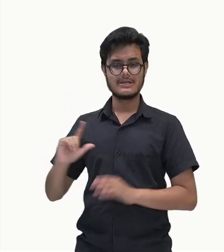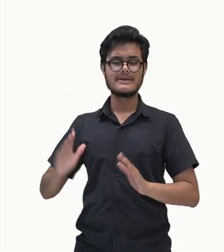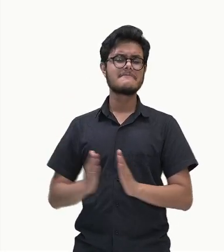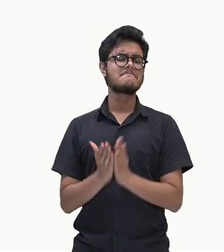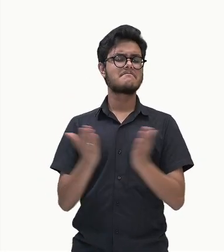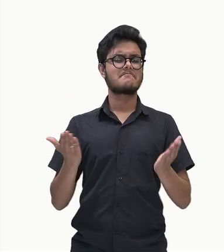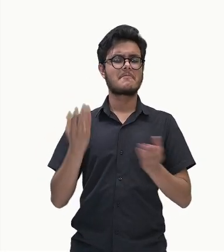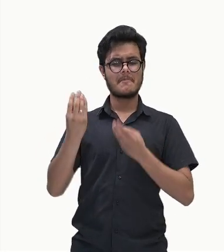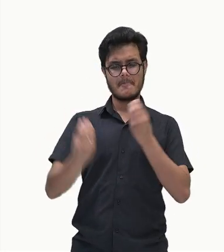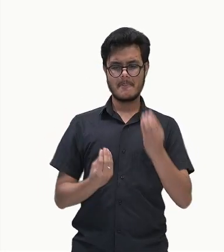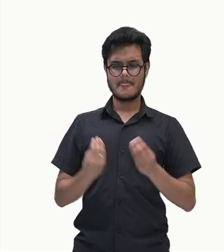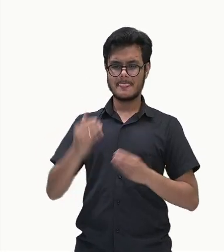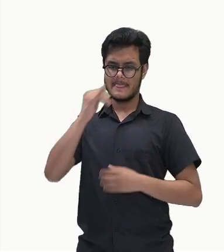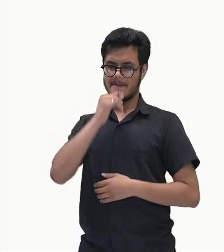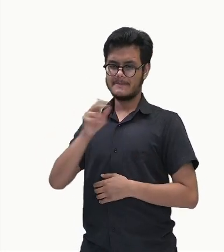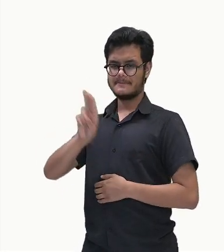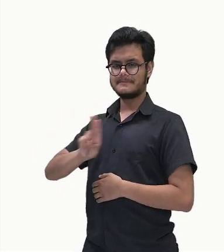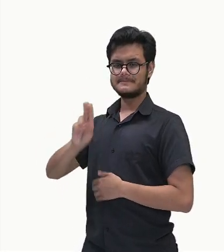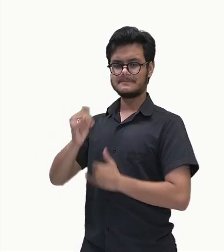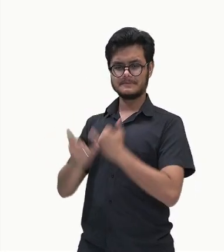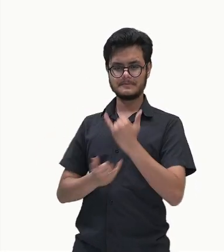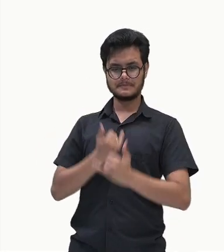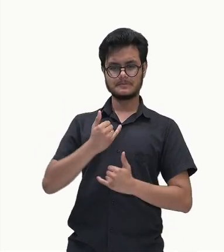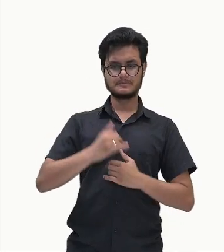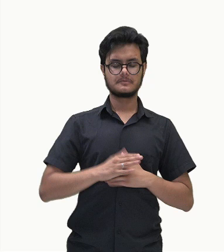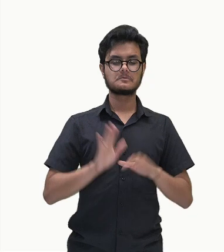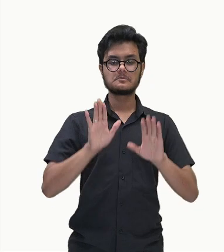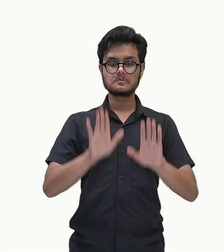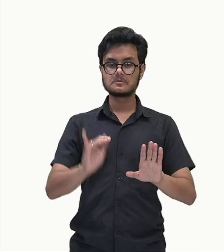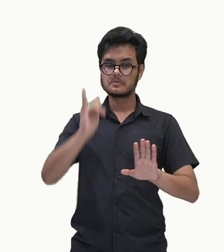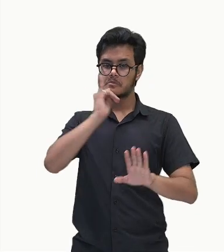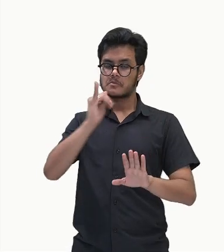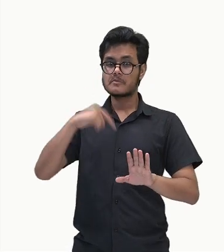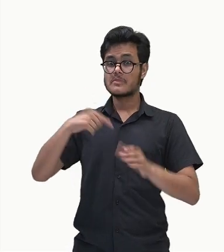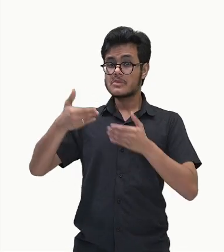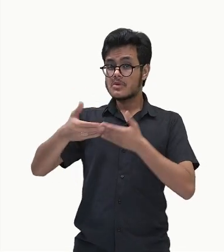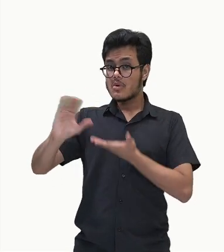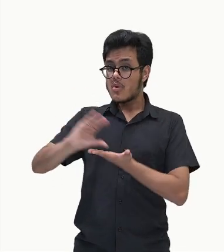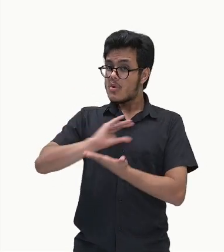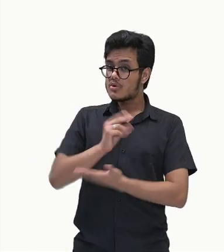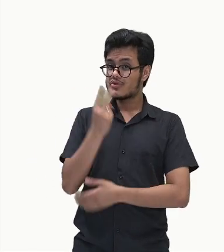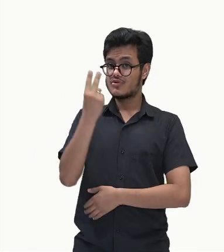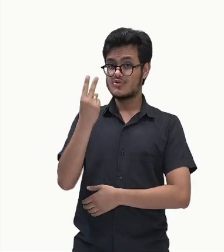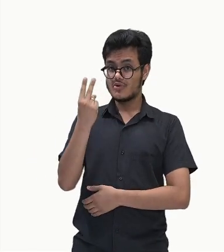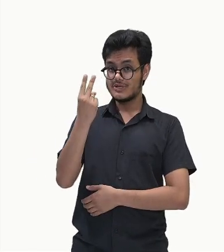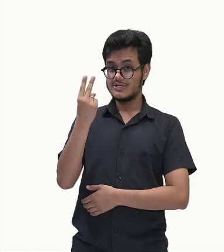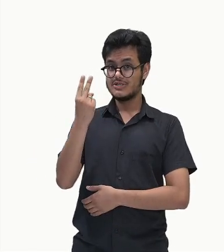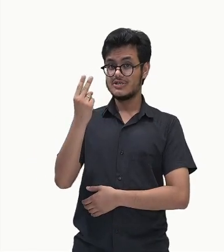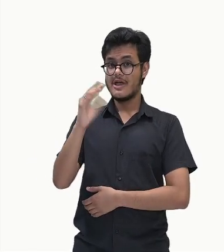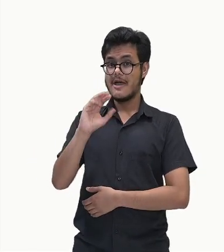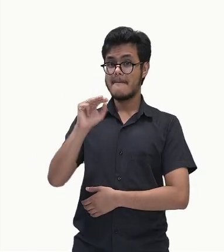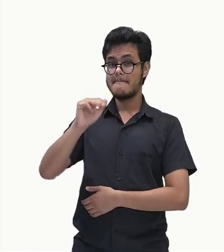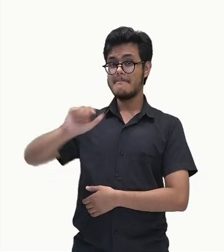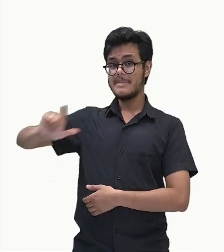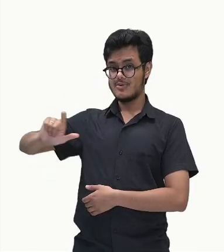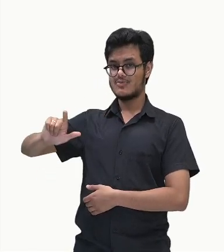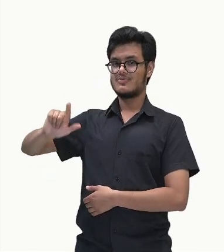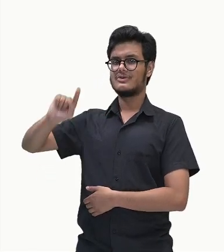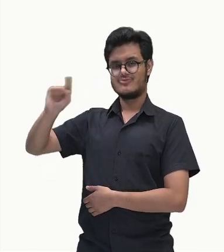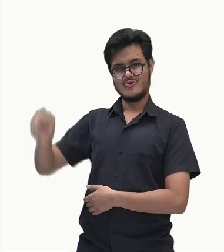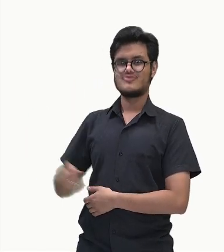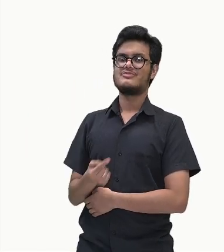jogadas que você pode fazer lembrando você tem inicialmente r$ 2000